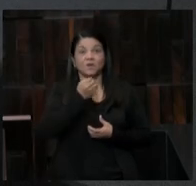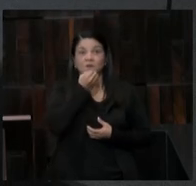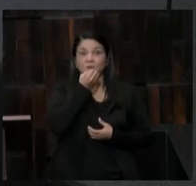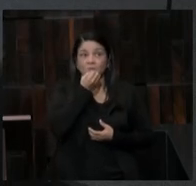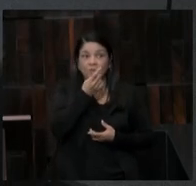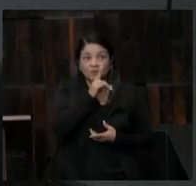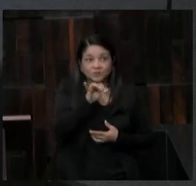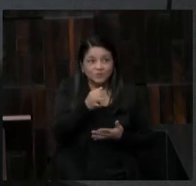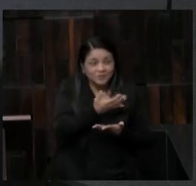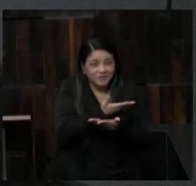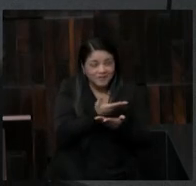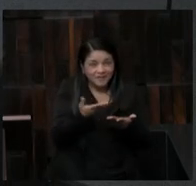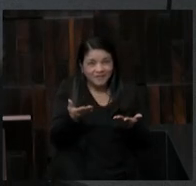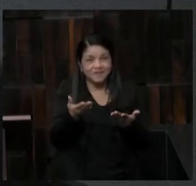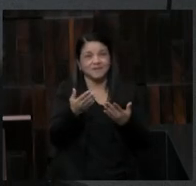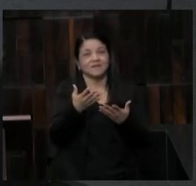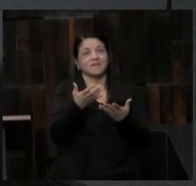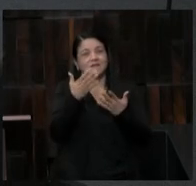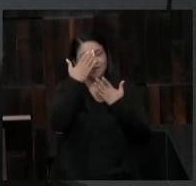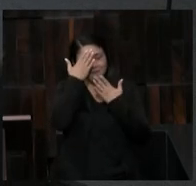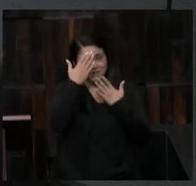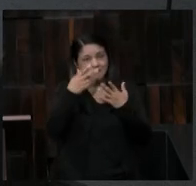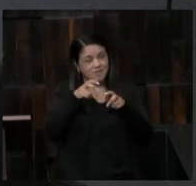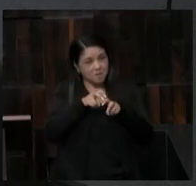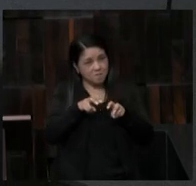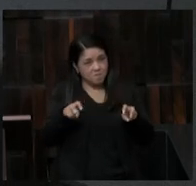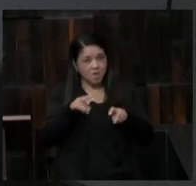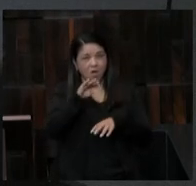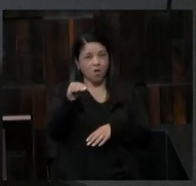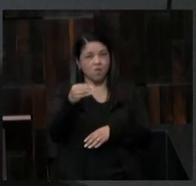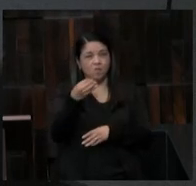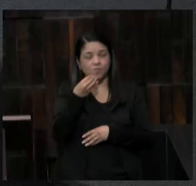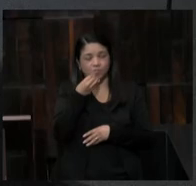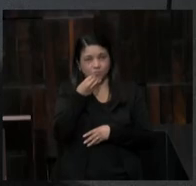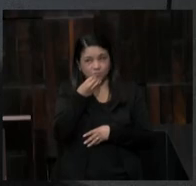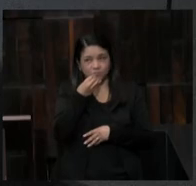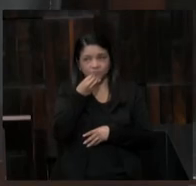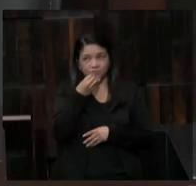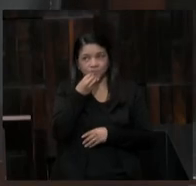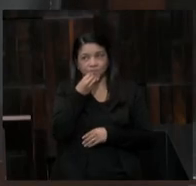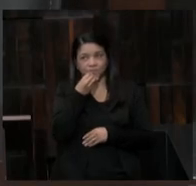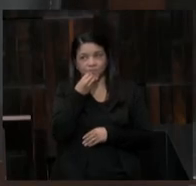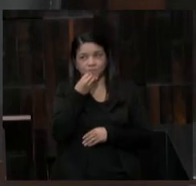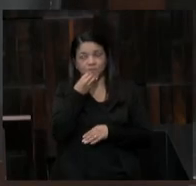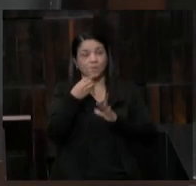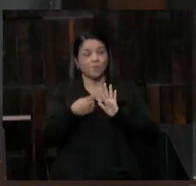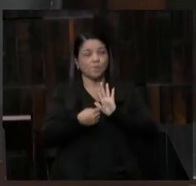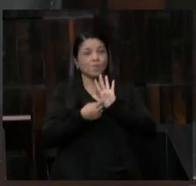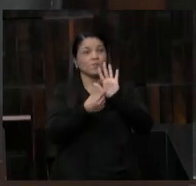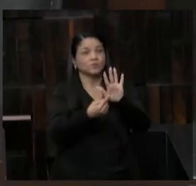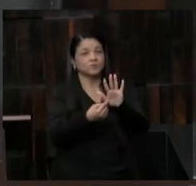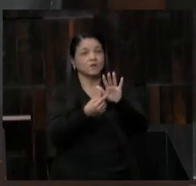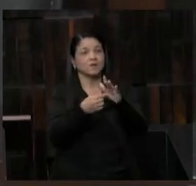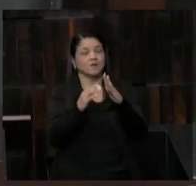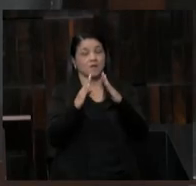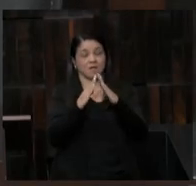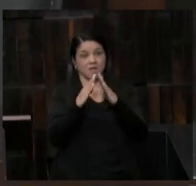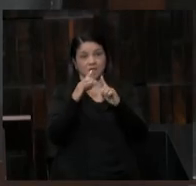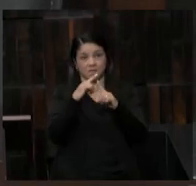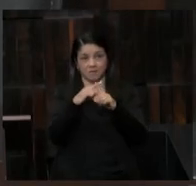todos. Quero agradecer à mesa pela oportunidade de mostrar que a Igreja